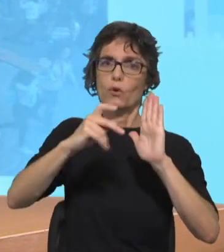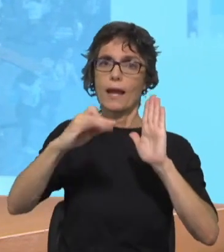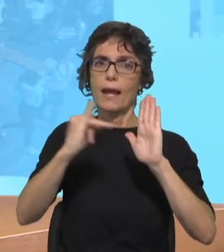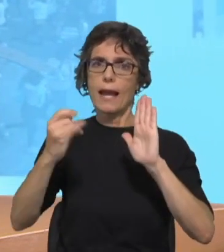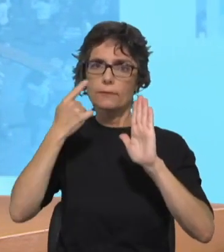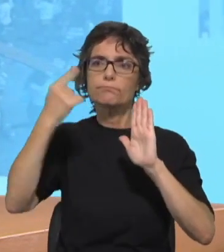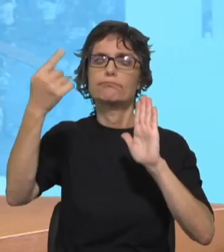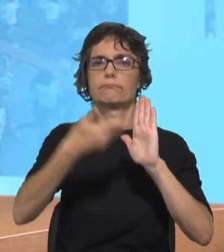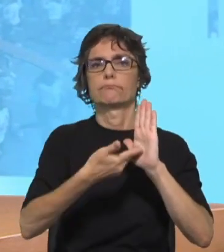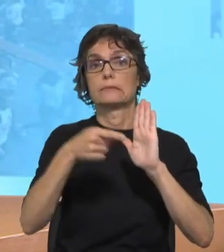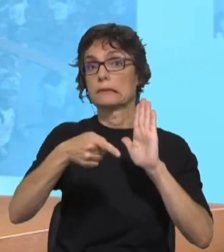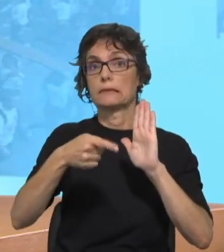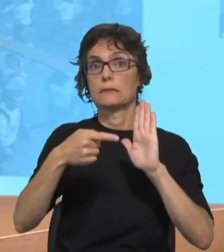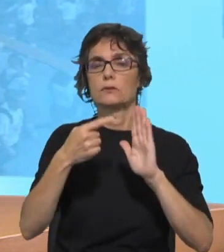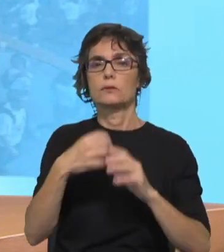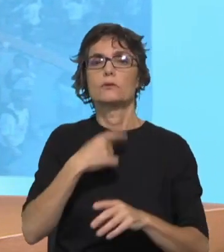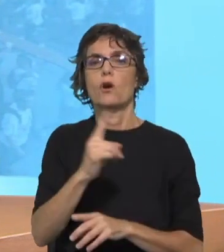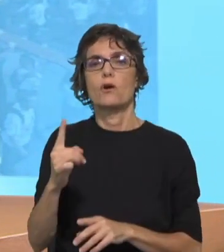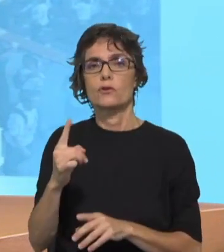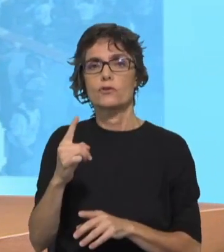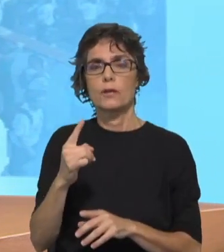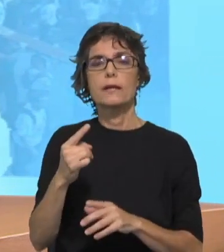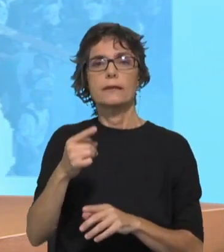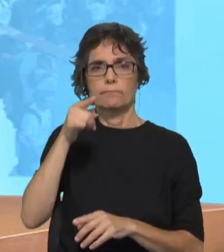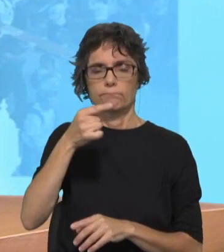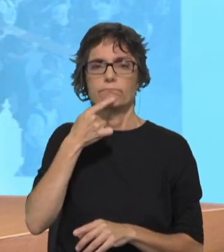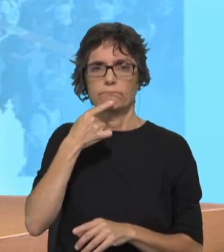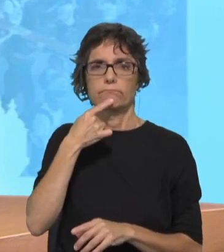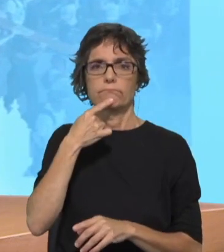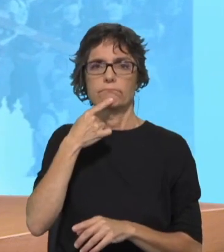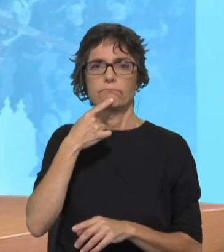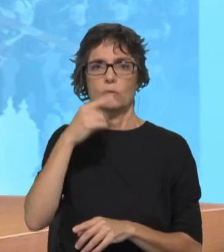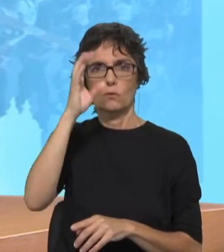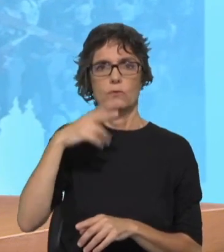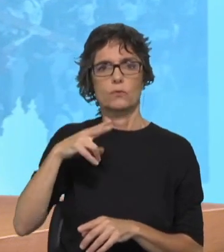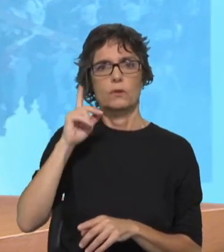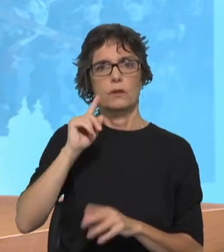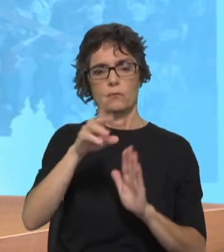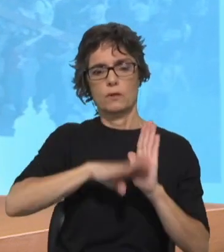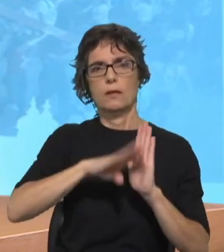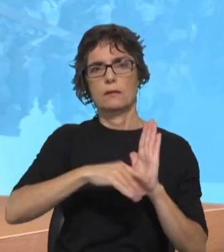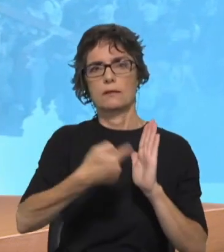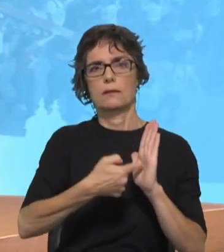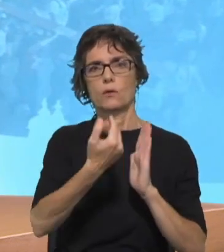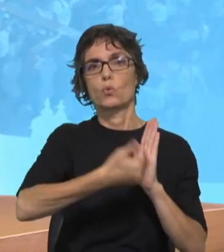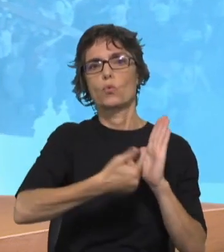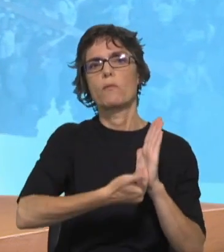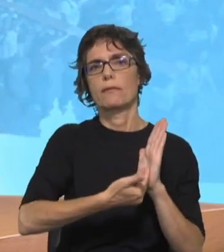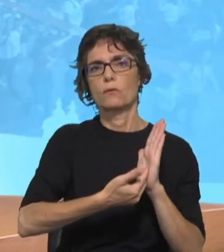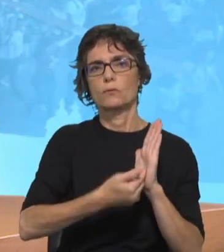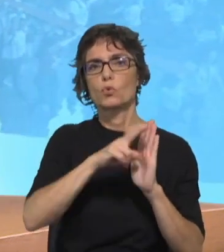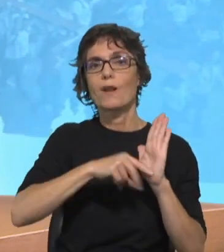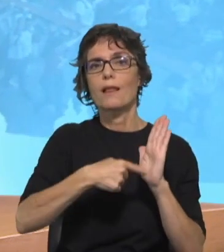também que, ao mais alto nível no Estado português, se percebe a importância deste documento, a importância de se falar da